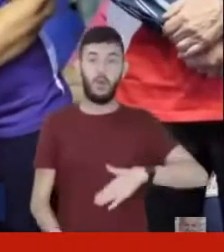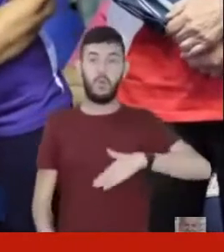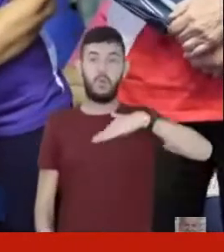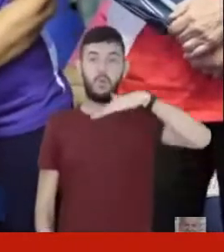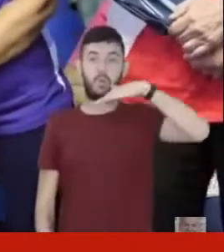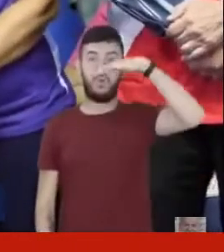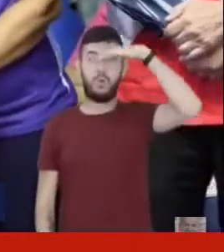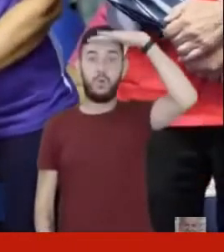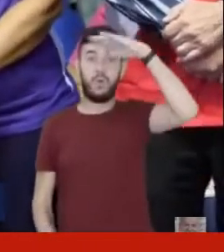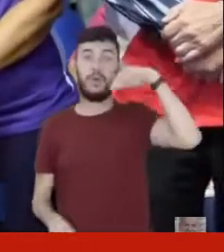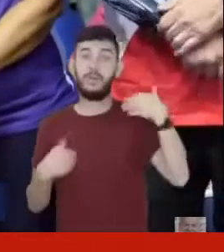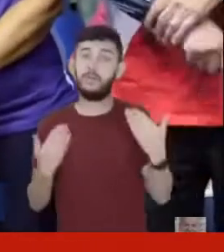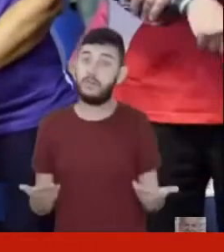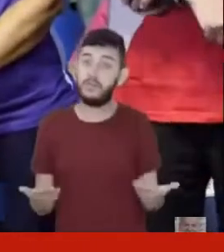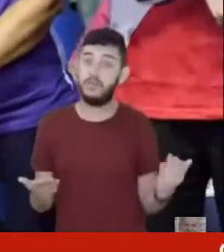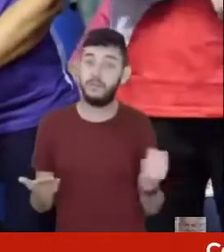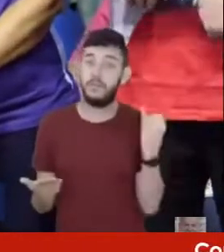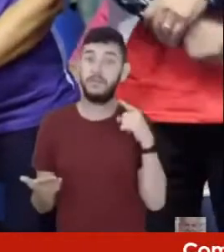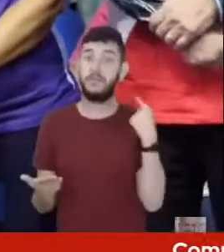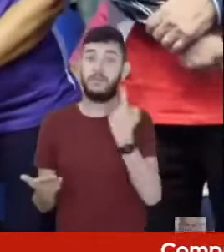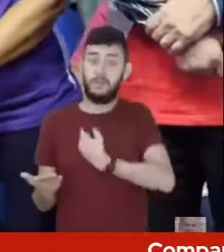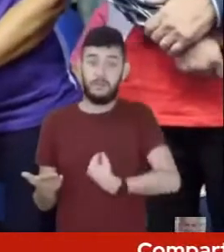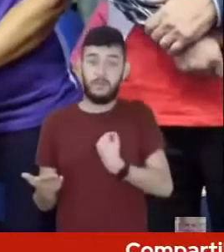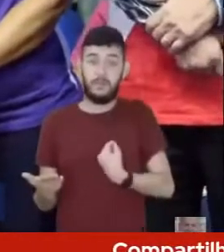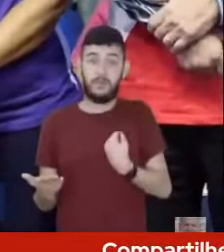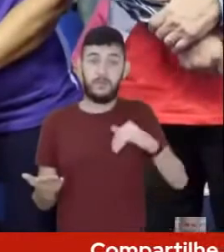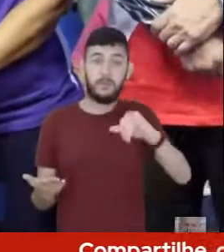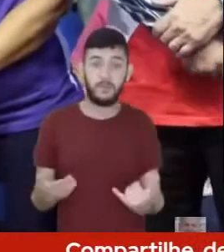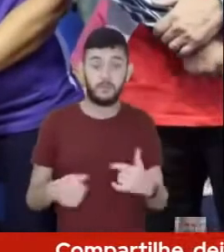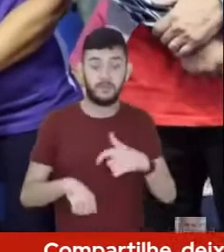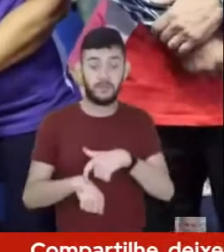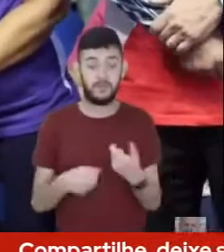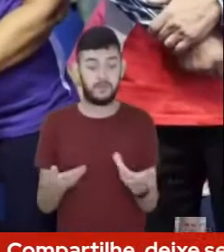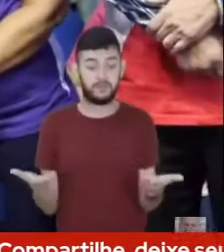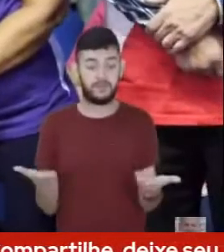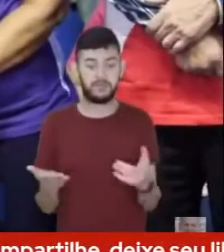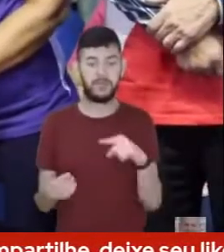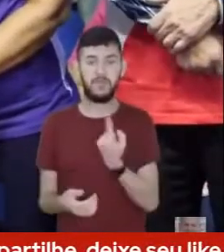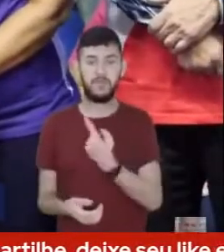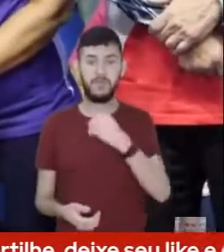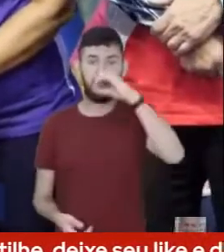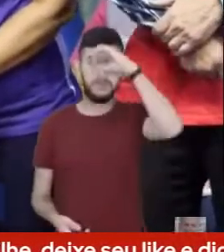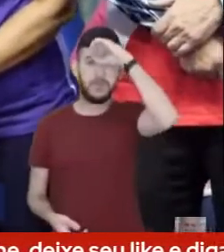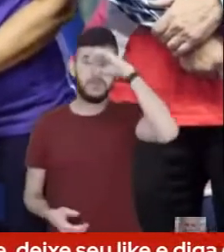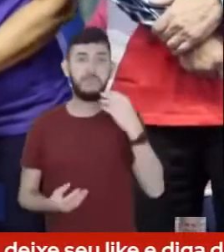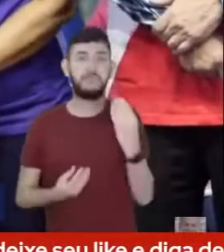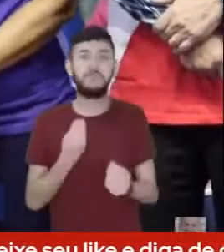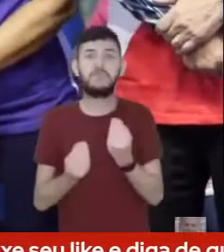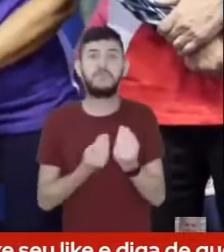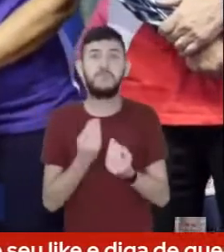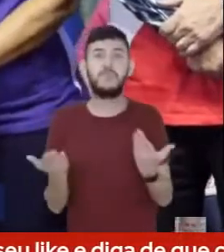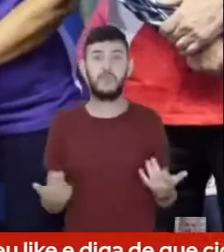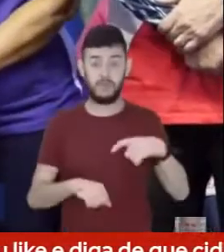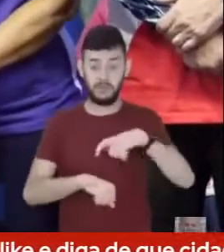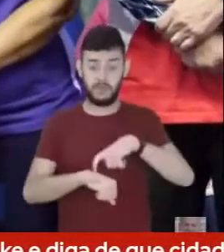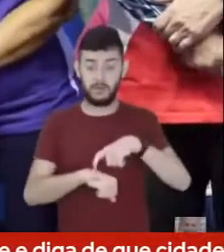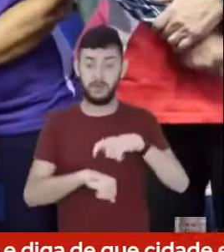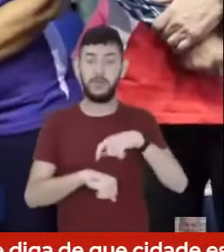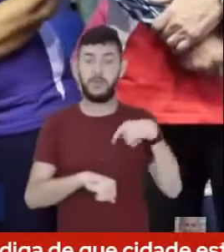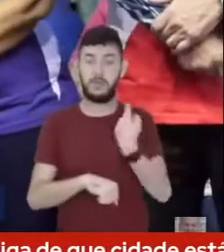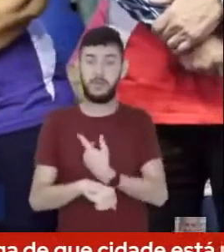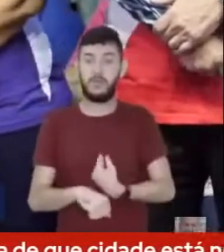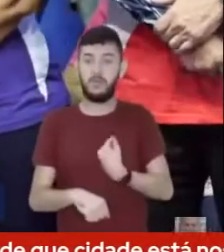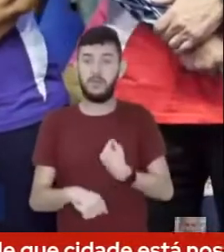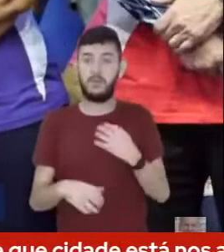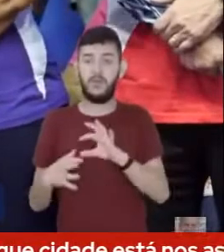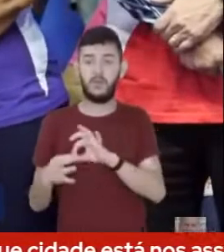esse momento, porque não saberemos se teremos outro. Esse é o momento da unidade, deixar as diferenças de lado, unir